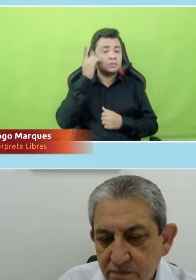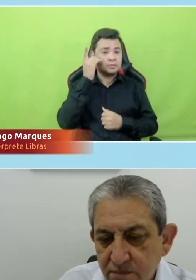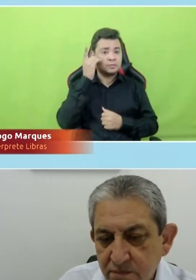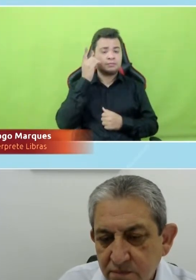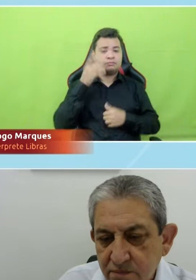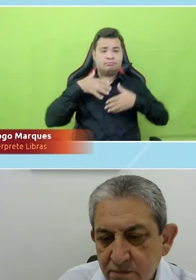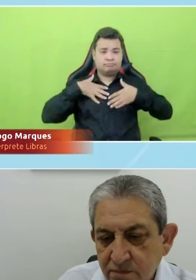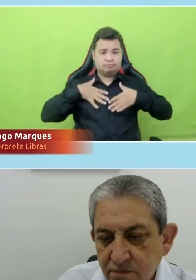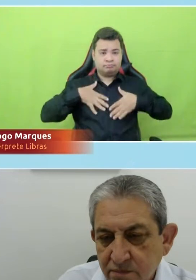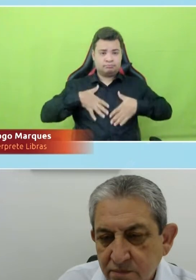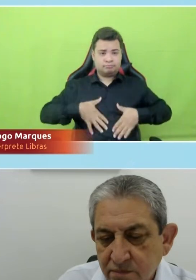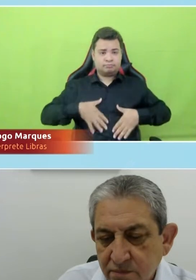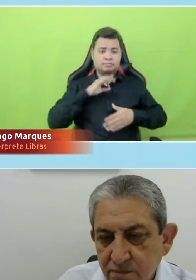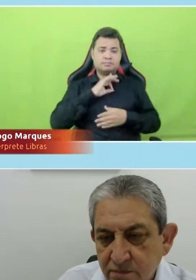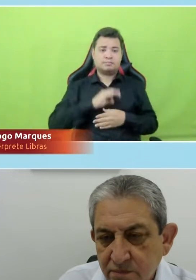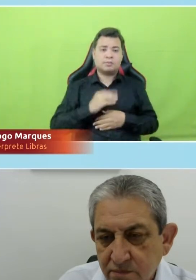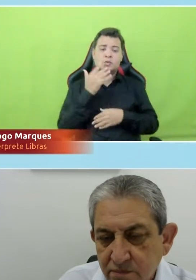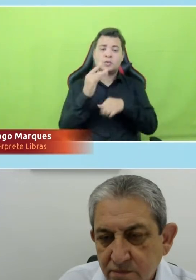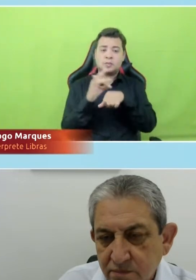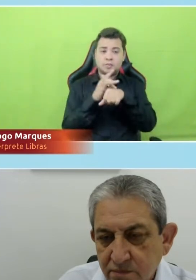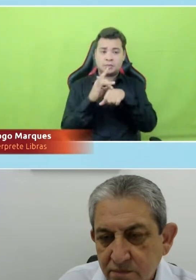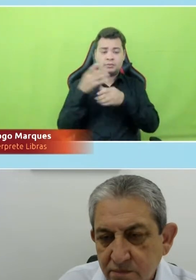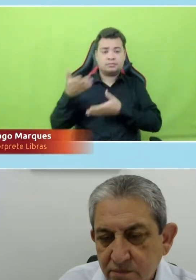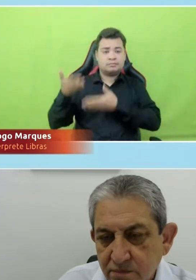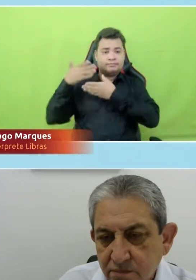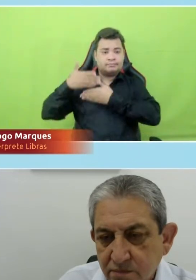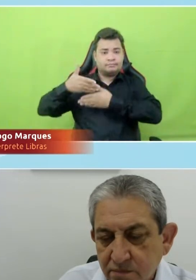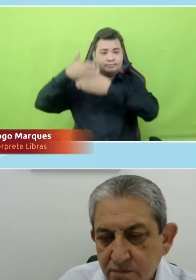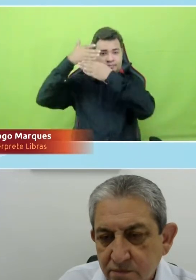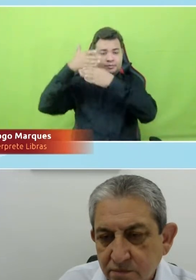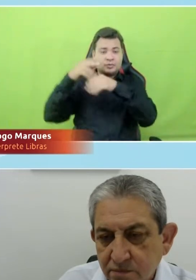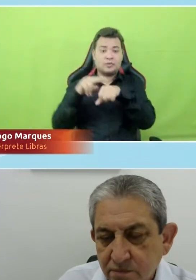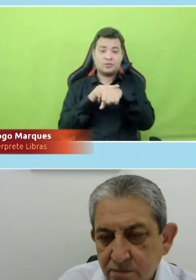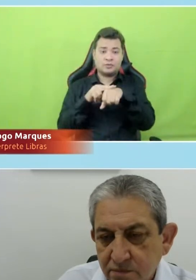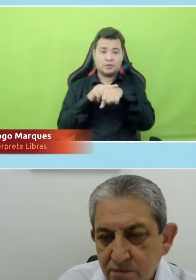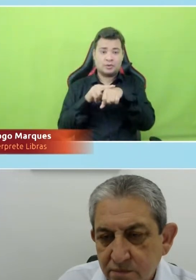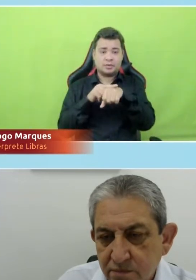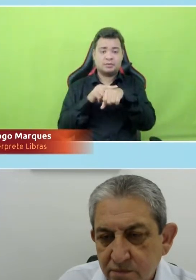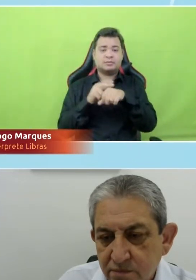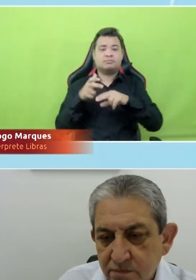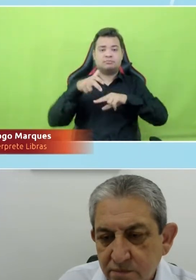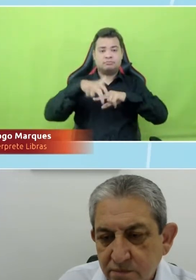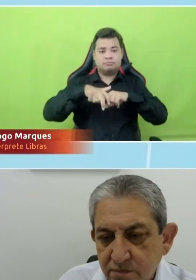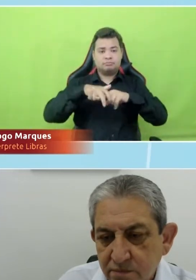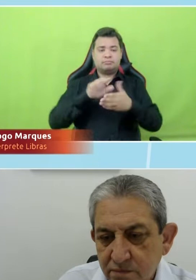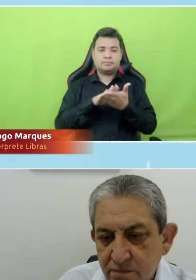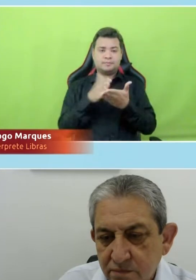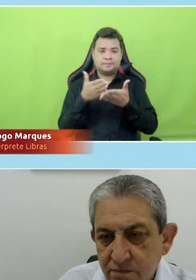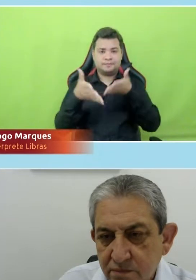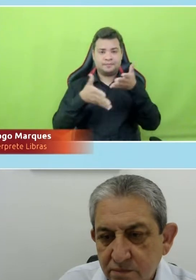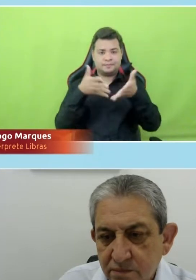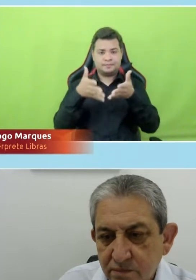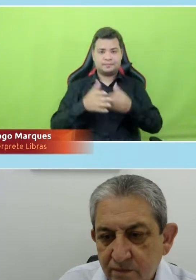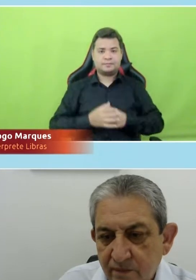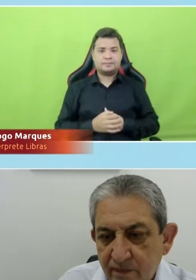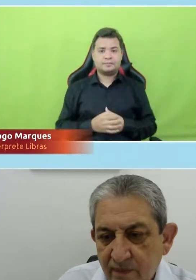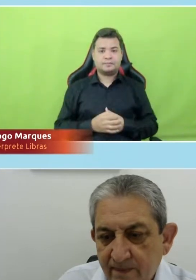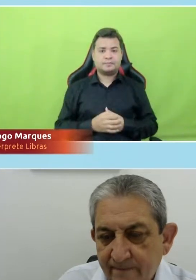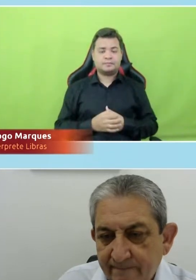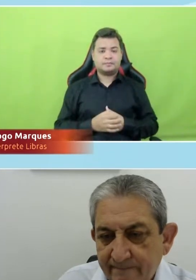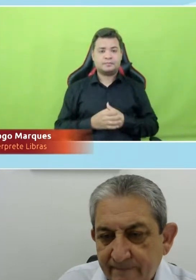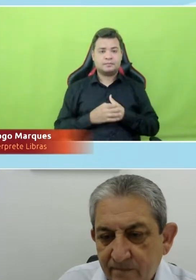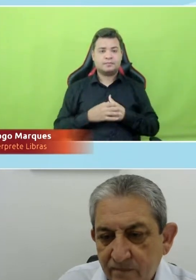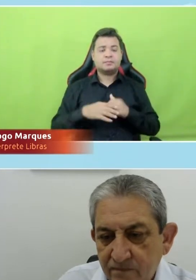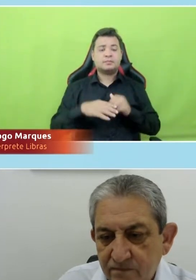de frente a uma parede verde, onde faz a interpretação para Libras. Você confere o Conexões no canal 15.1 do